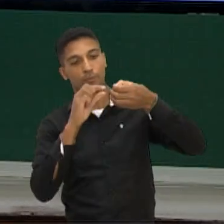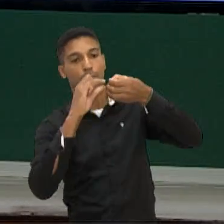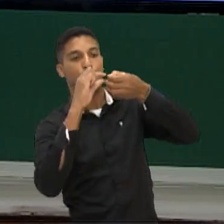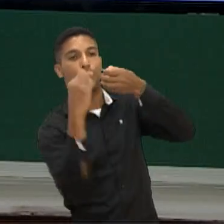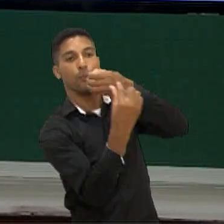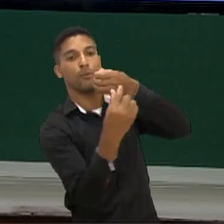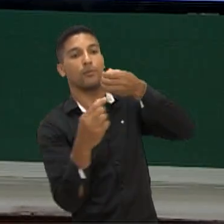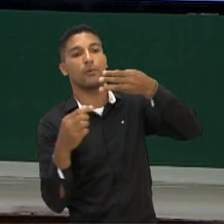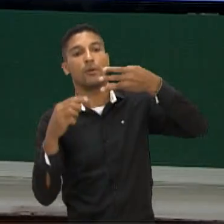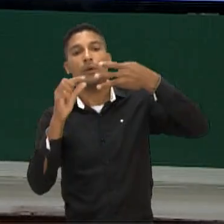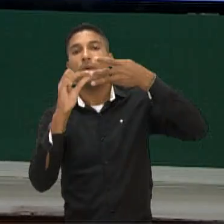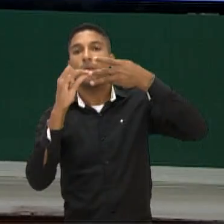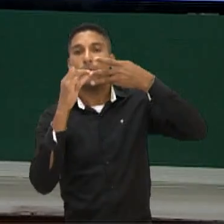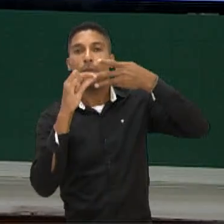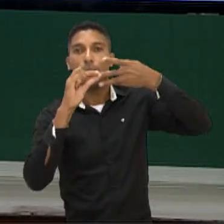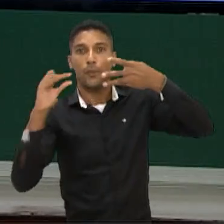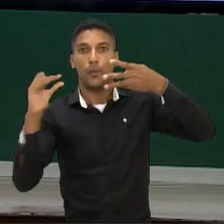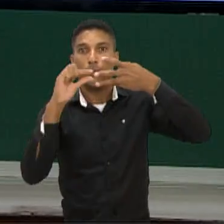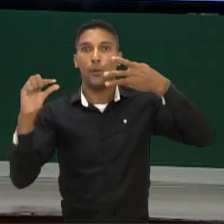zona